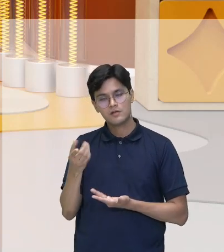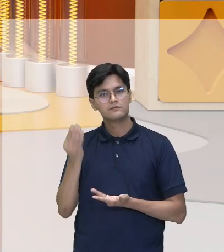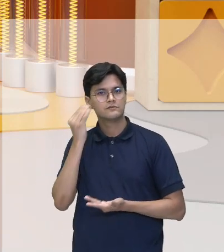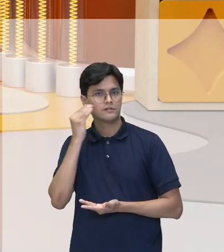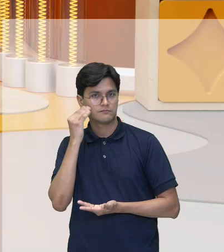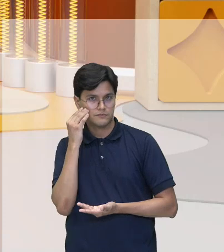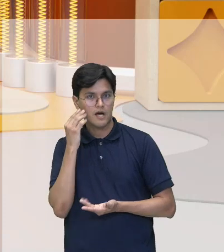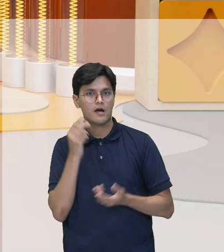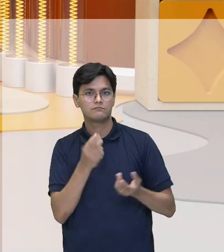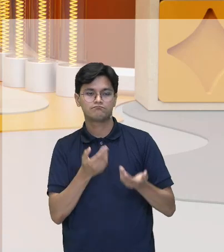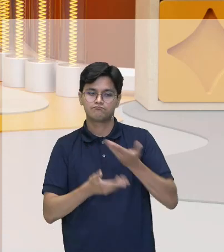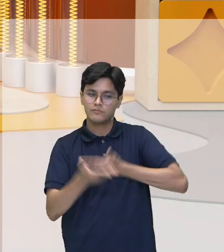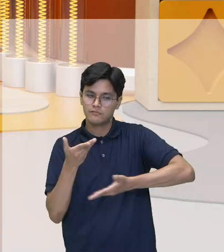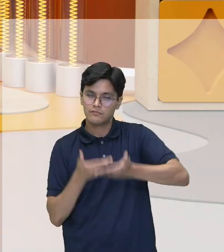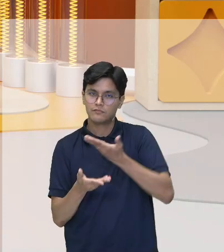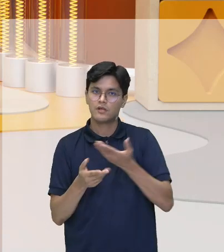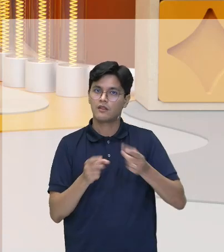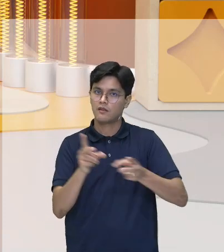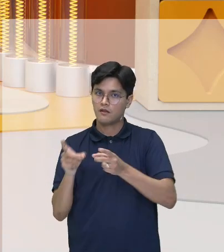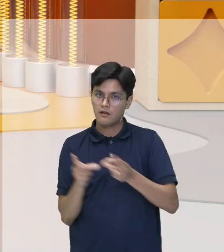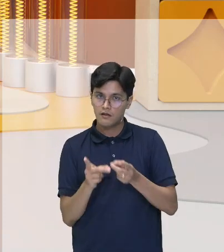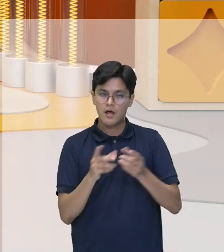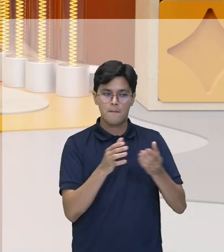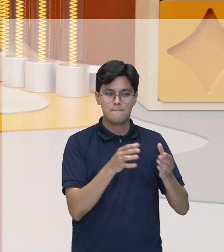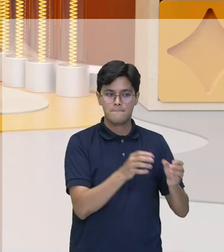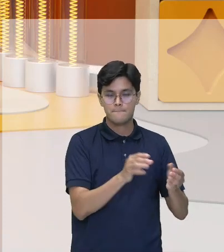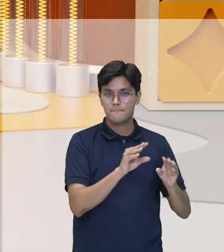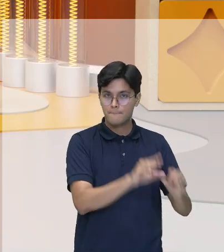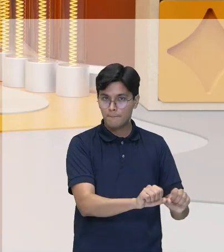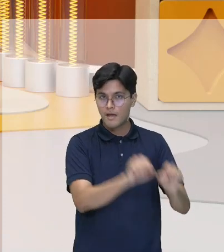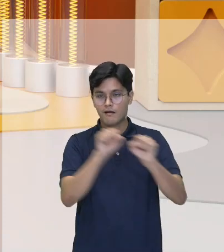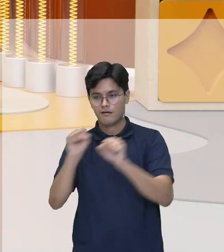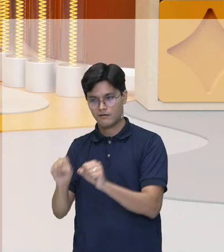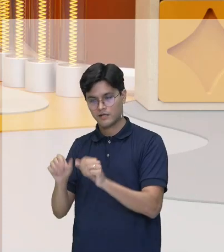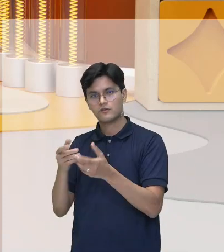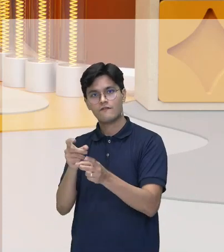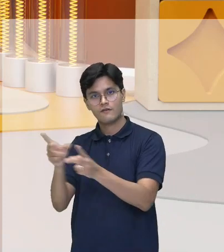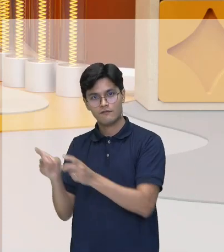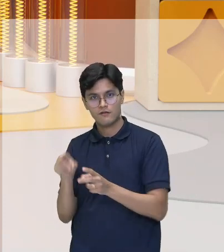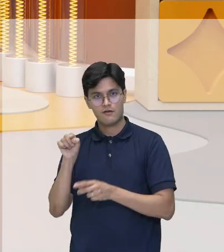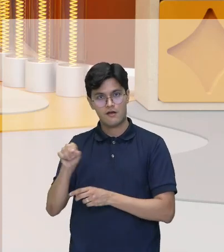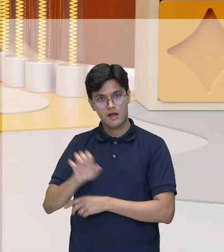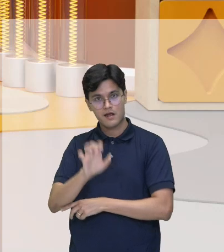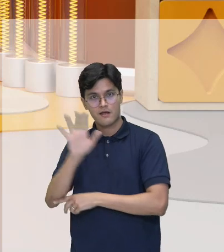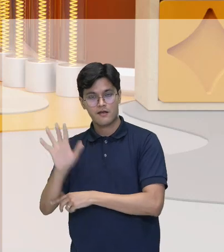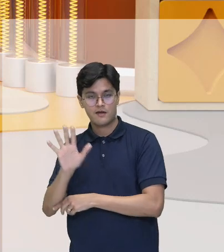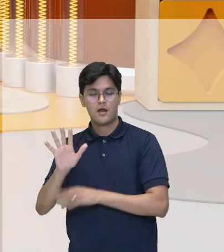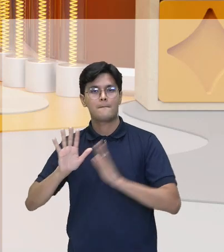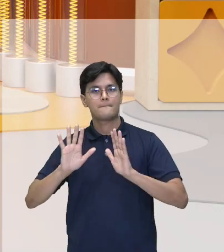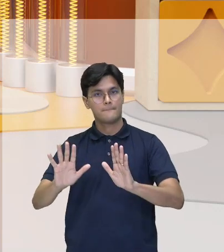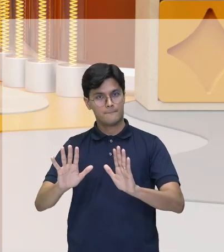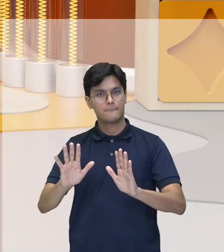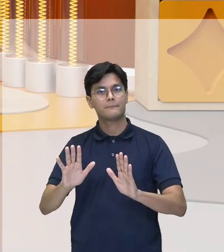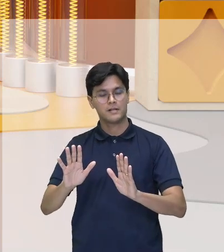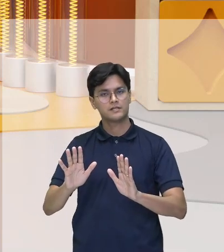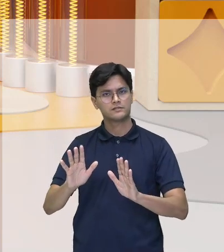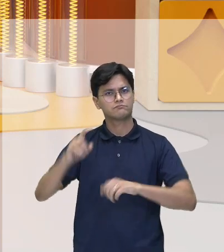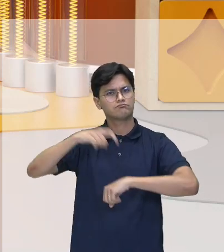da França, o rei Sol, né? Ele vai ser um grande ícone, um grande representante